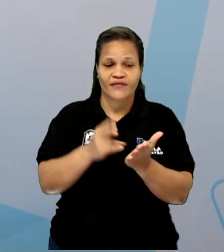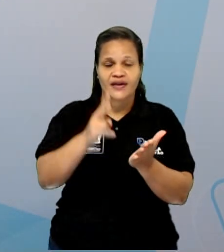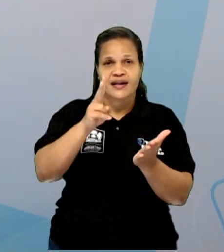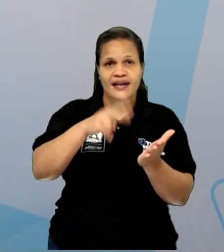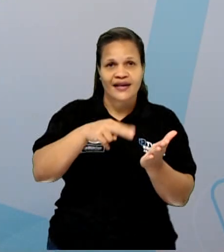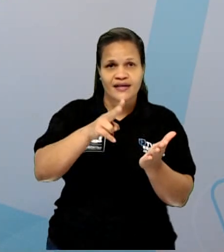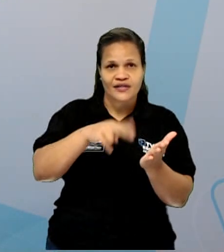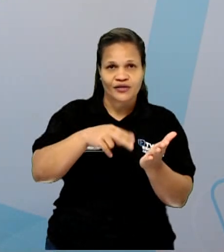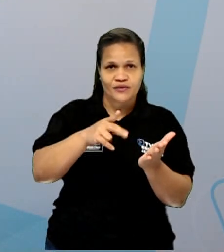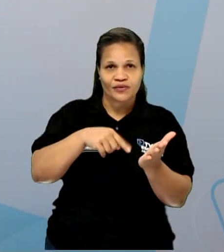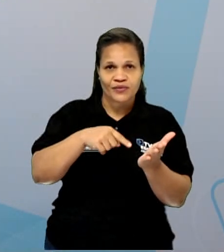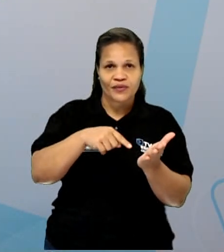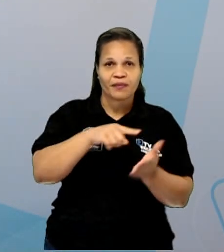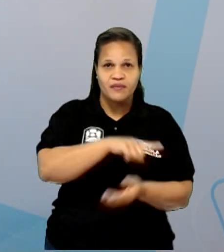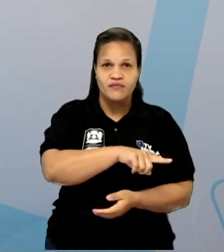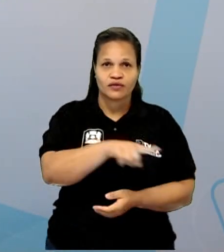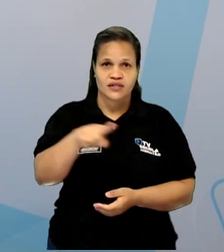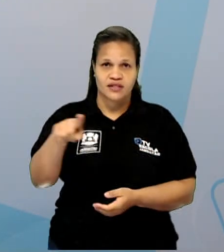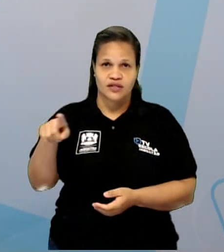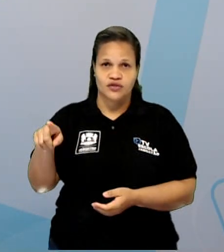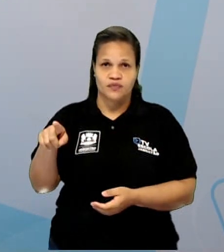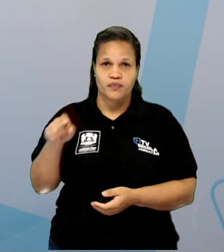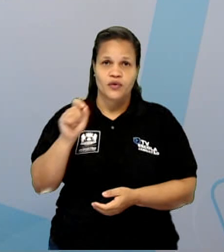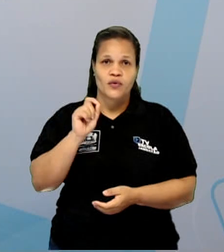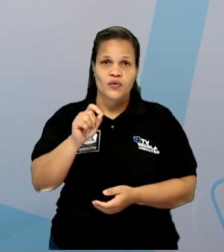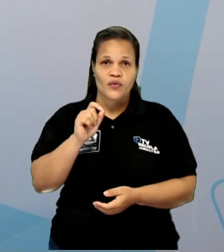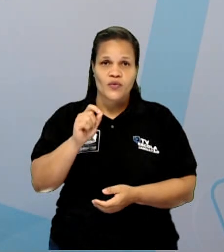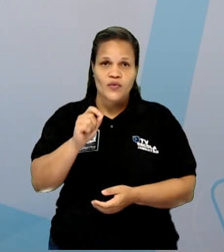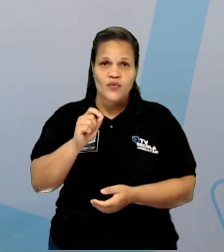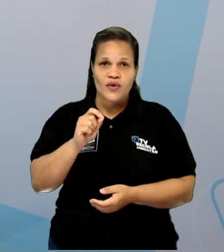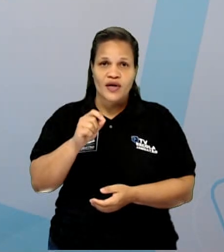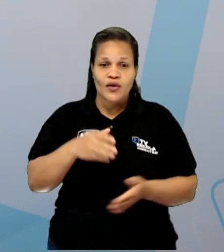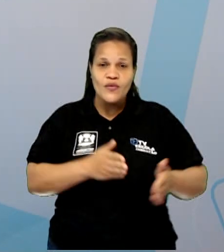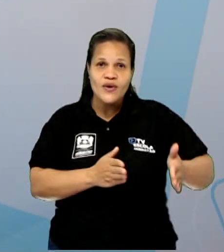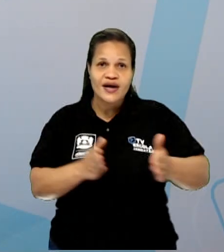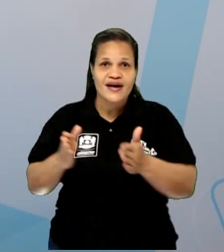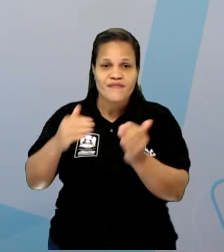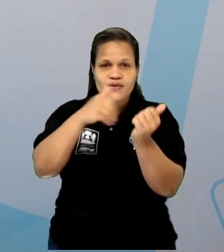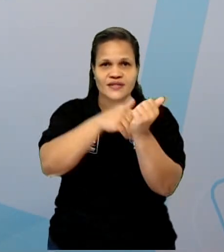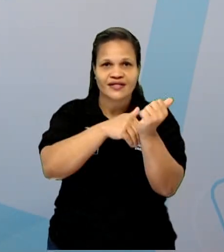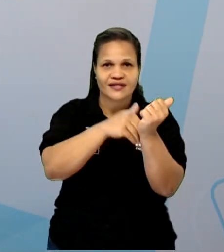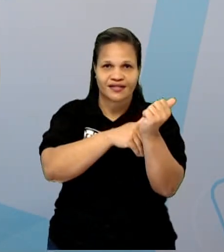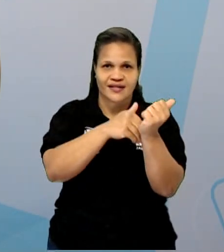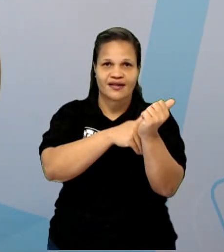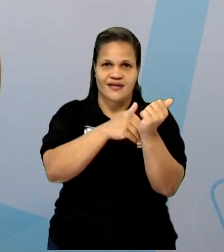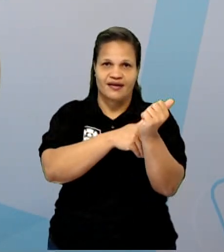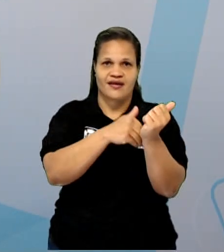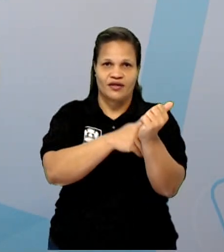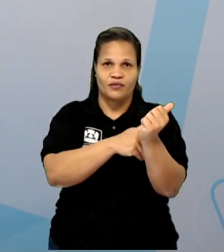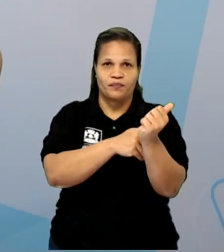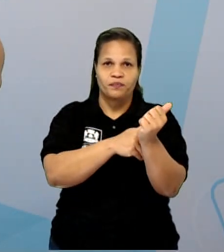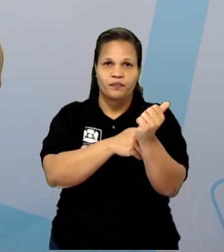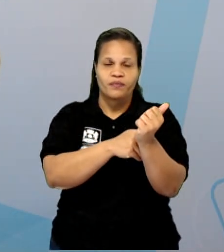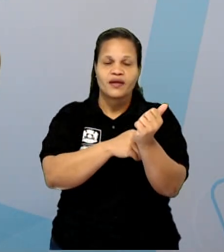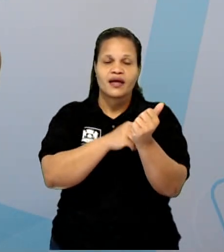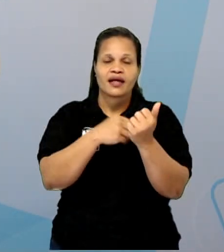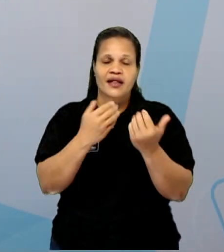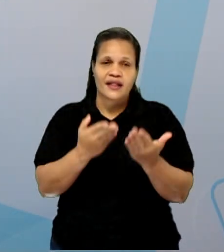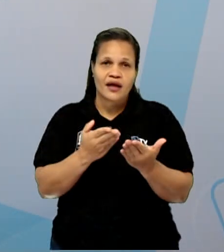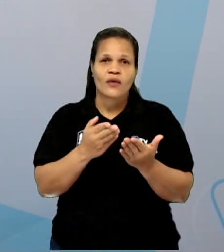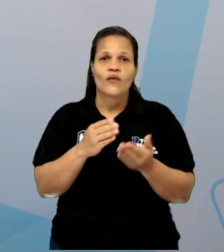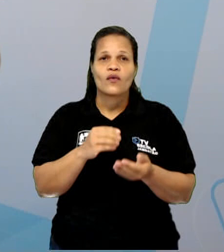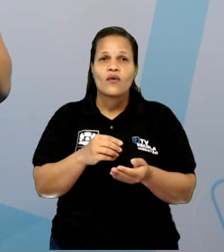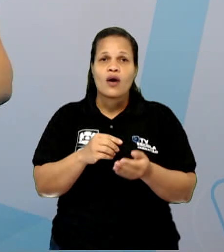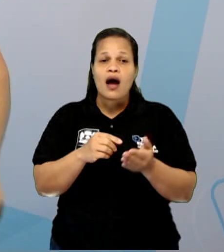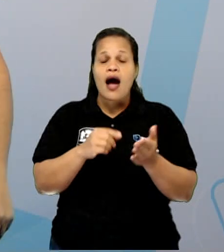A Passagem Secreta, foi escrito pela minha amiga Suzana Moraes e foi ilustrado pelo Felipe Campelo. A editora